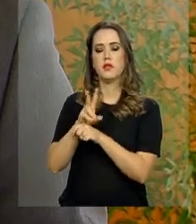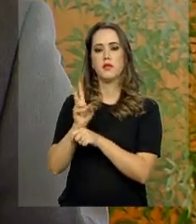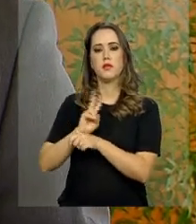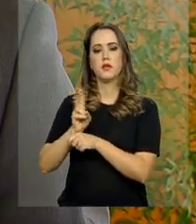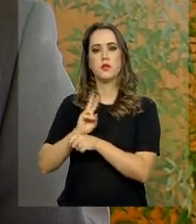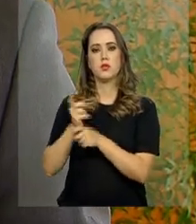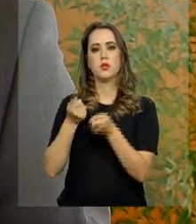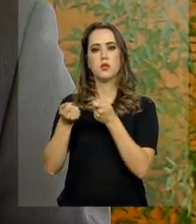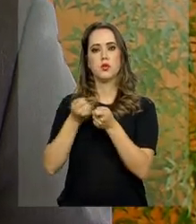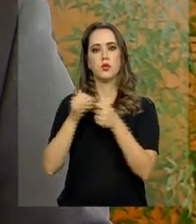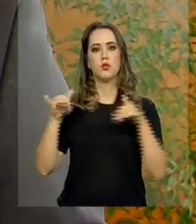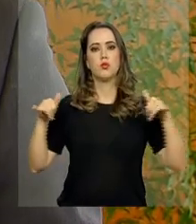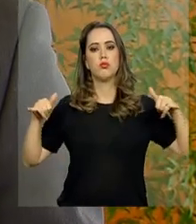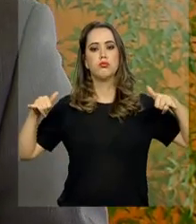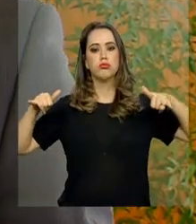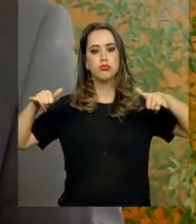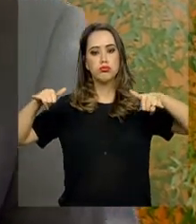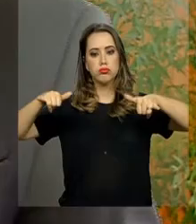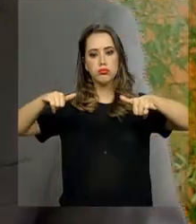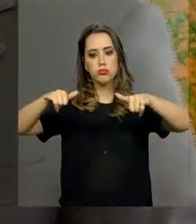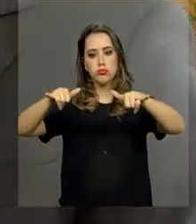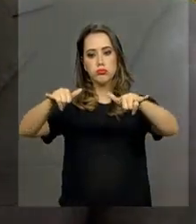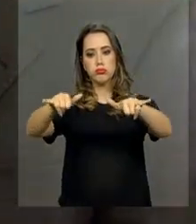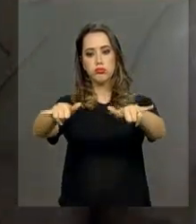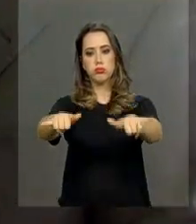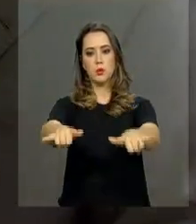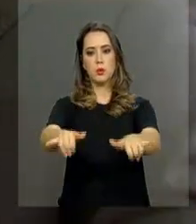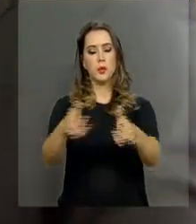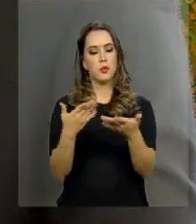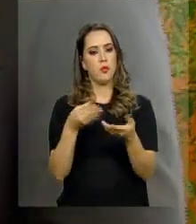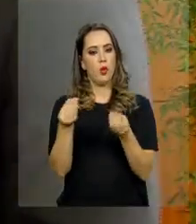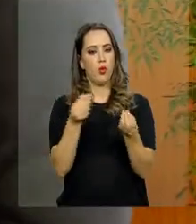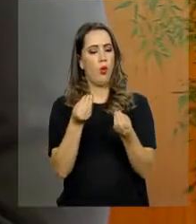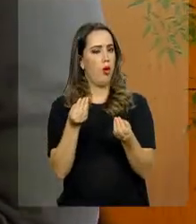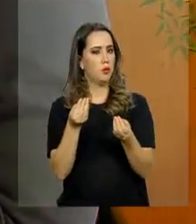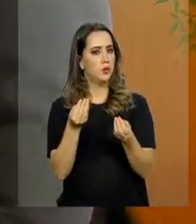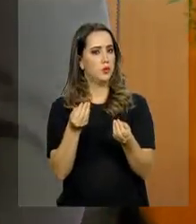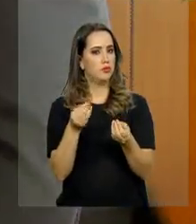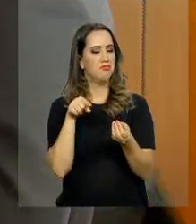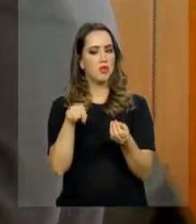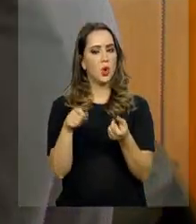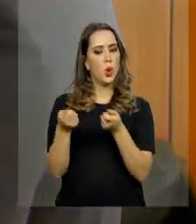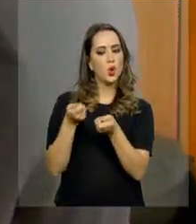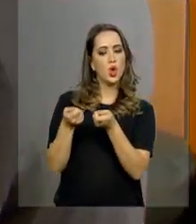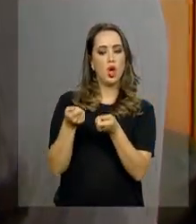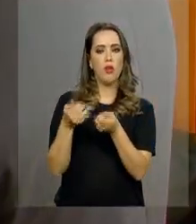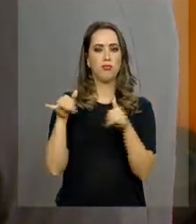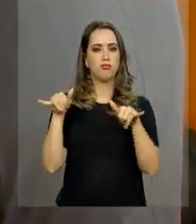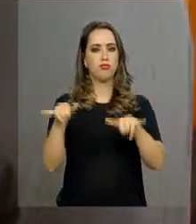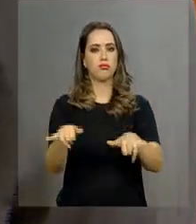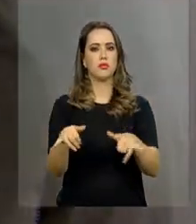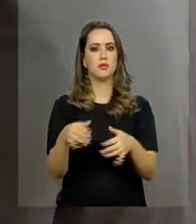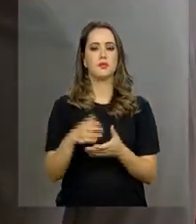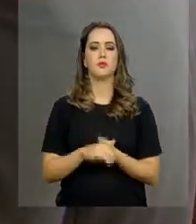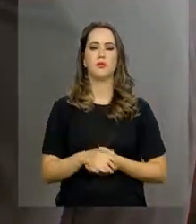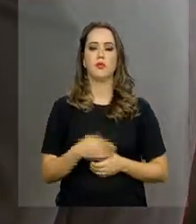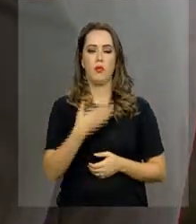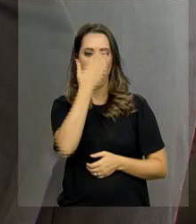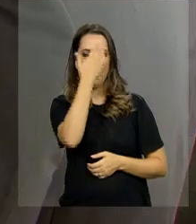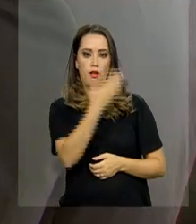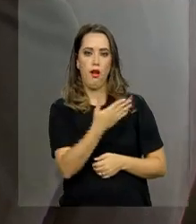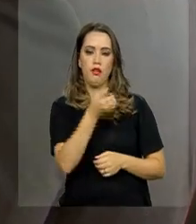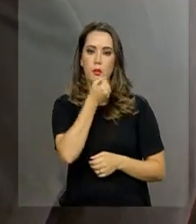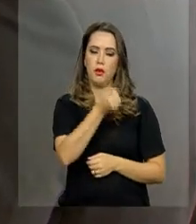controle do tráfego aéreo para falar sobre esse tema eu converso com o ministro da secretaria-geral ronaldo fonseca obrigado pela entrevista o ministro